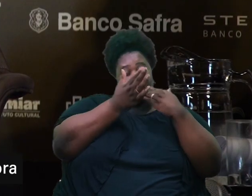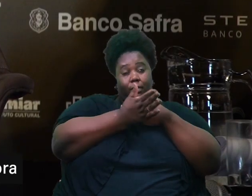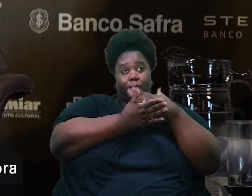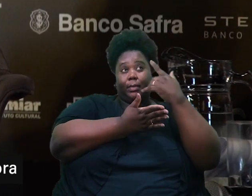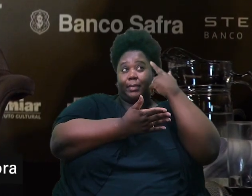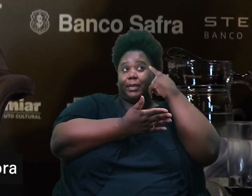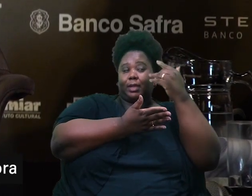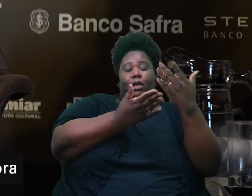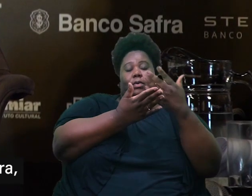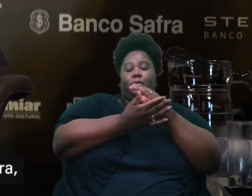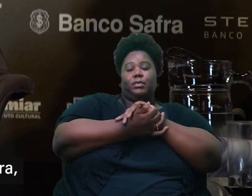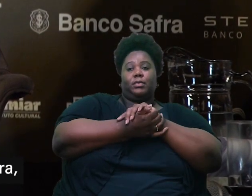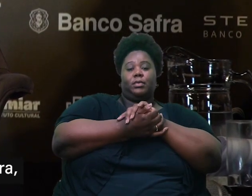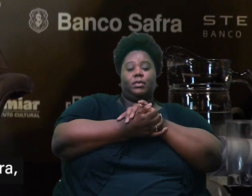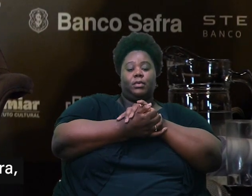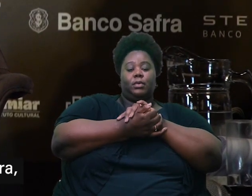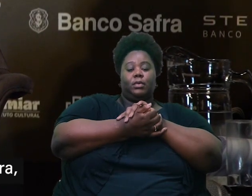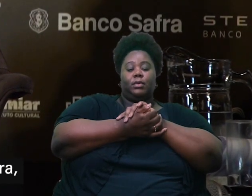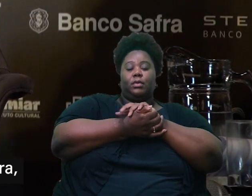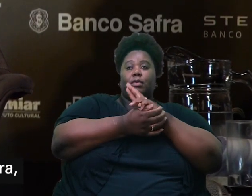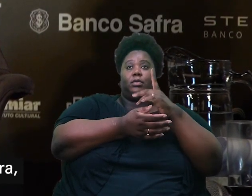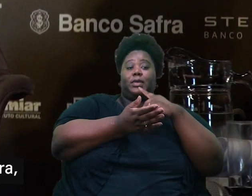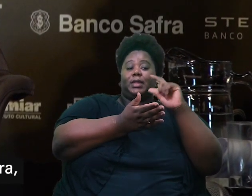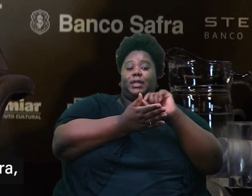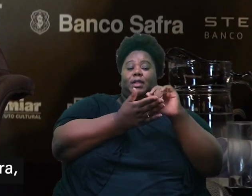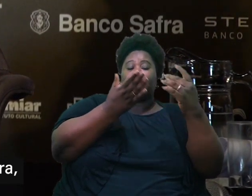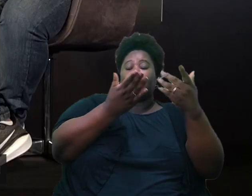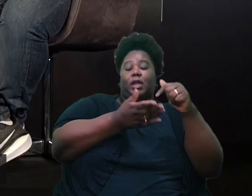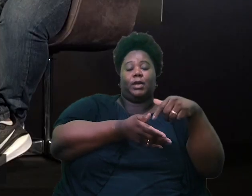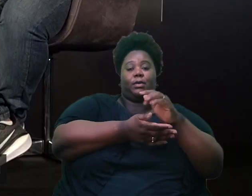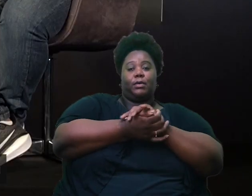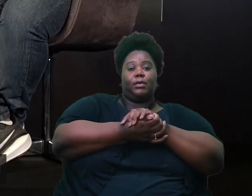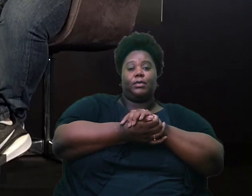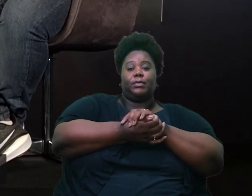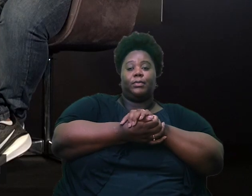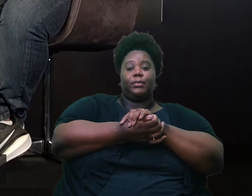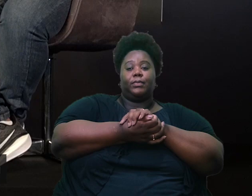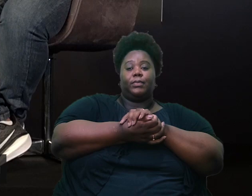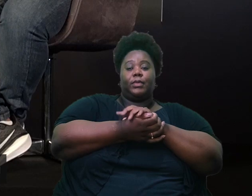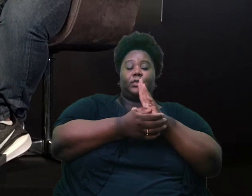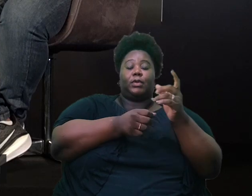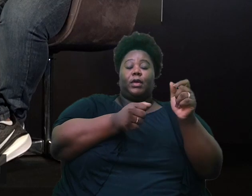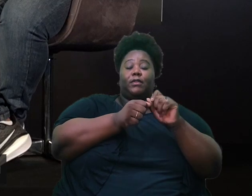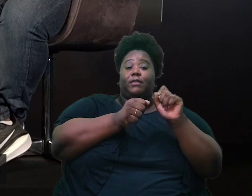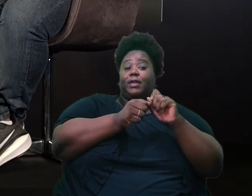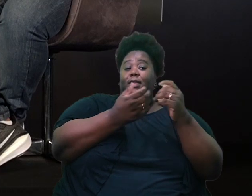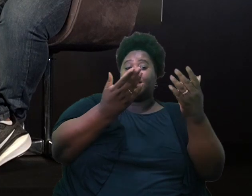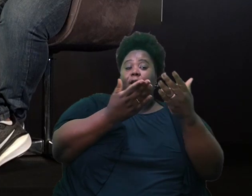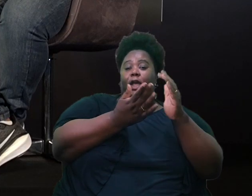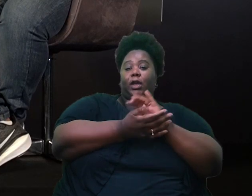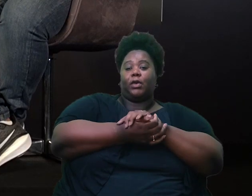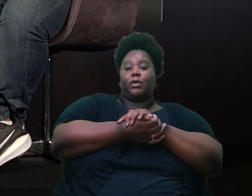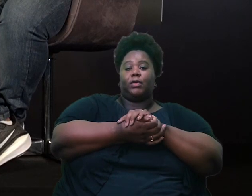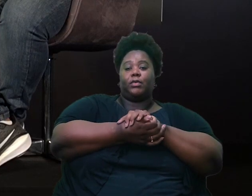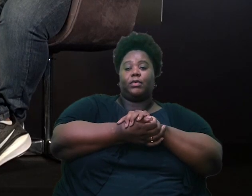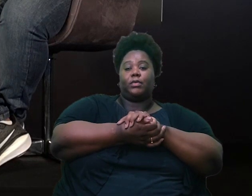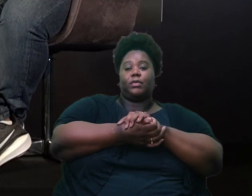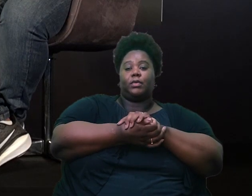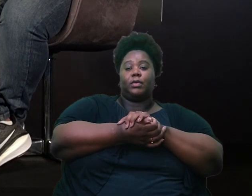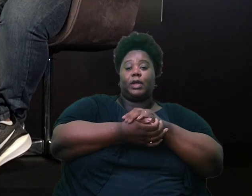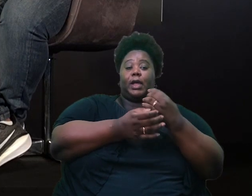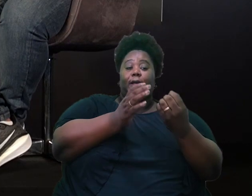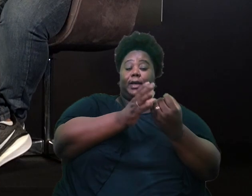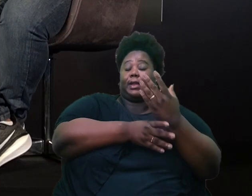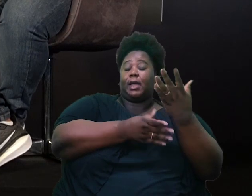agora. E nem começamos a escrever agora. E nem comecei a produzir agora. E nem comecei a